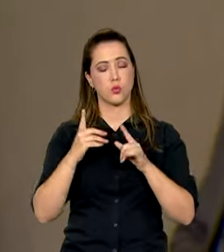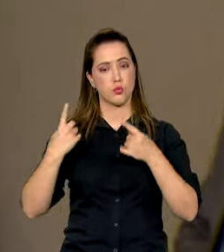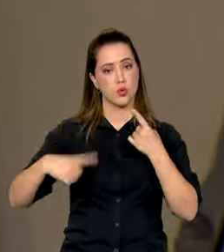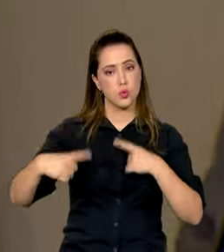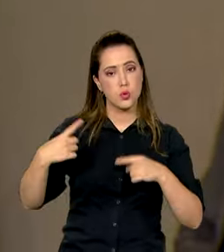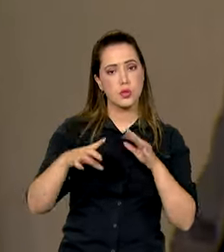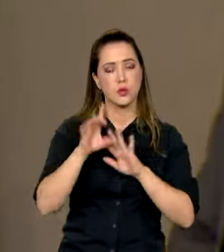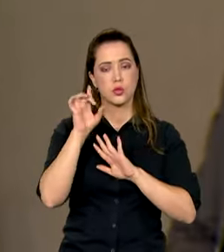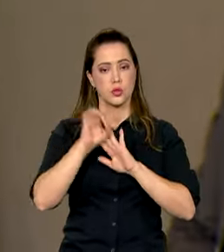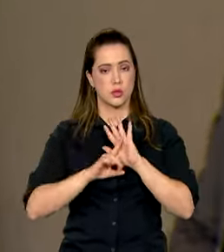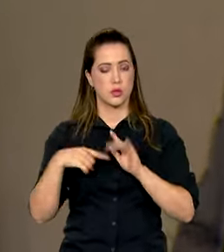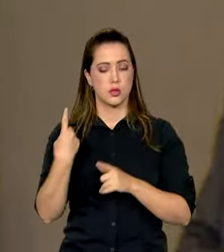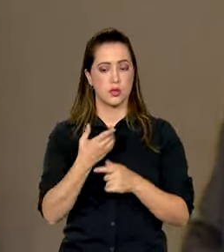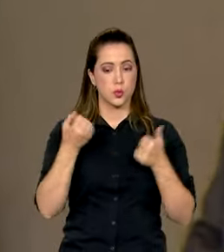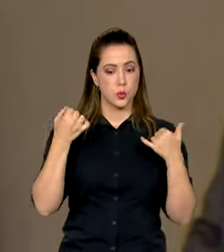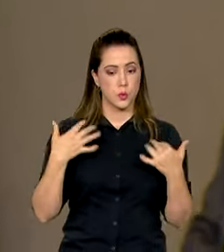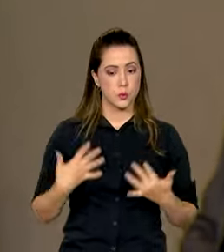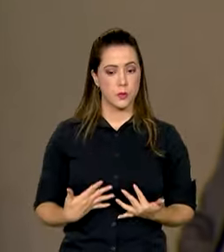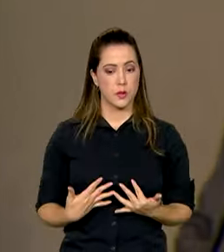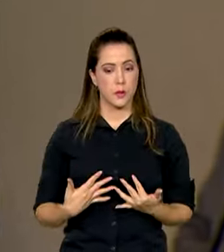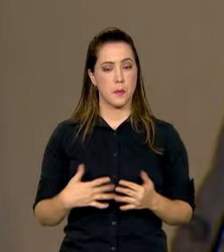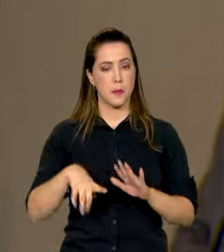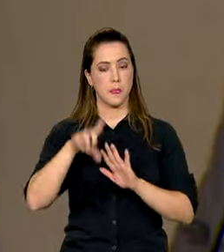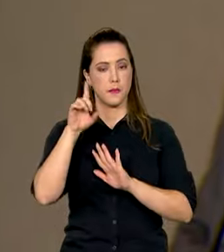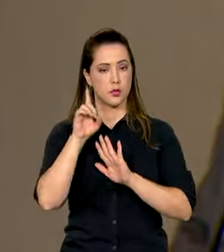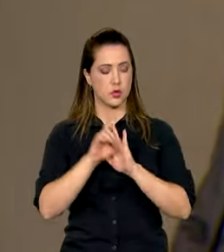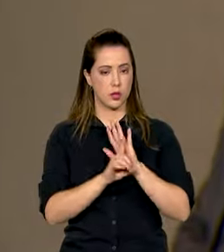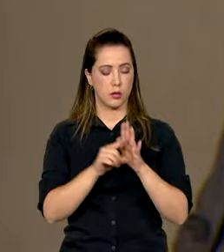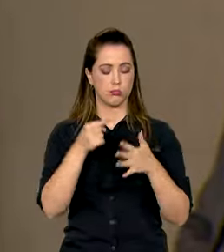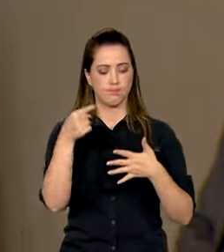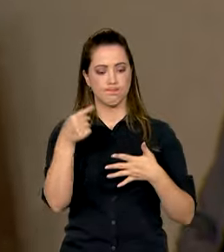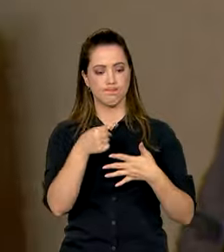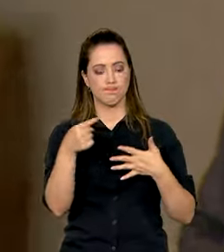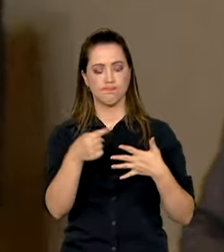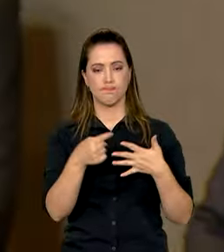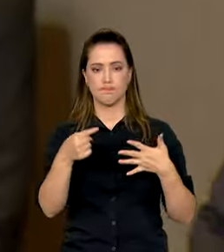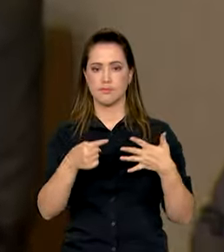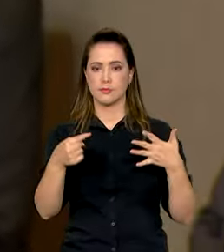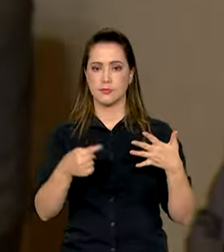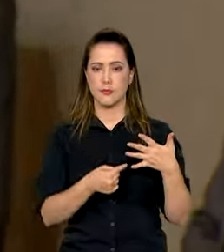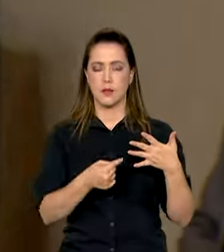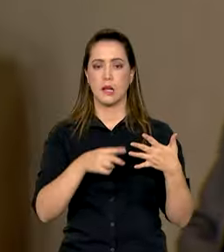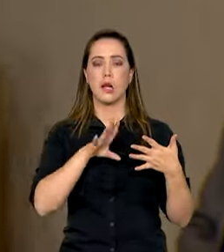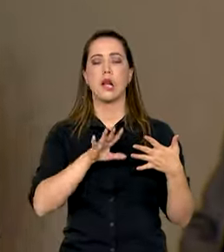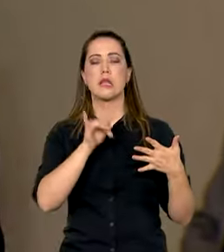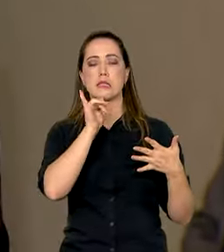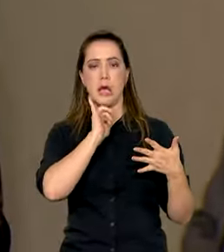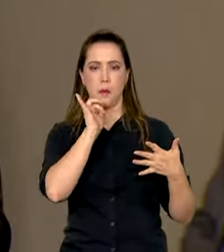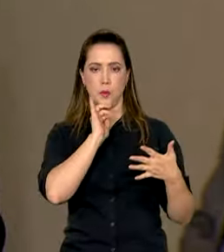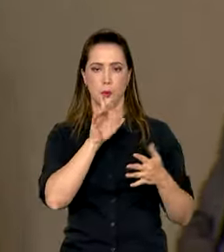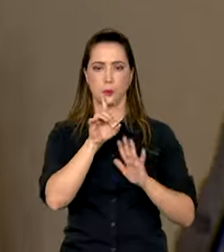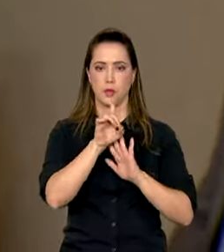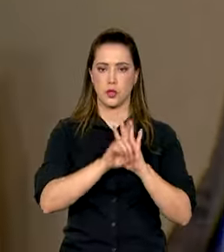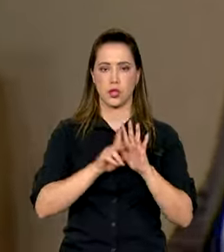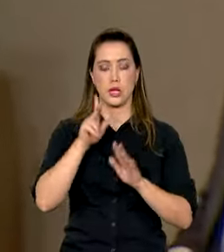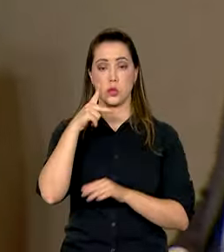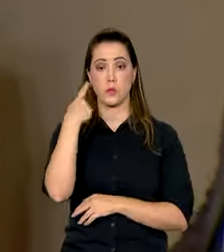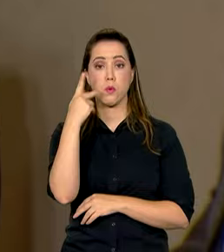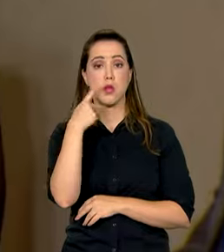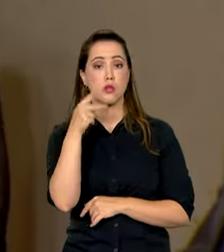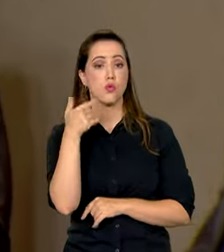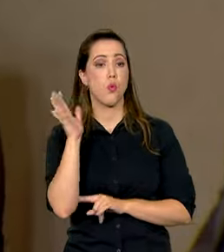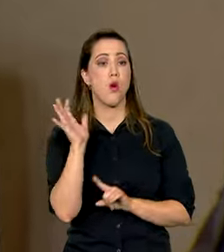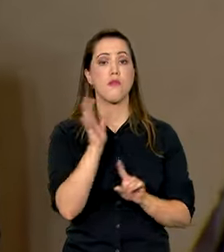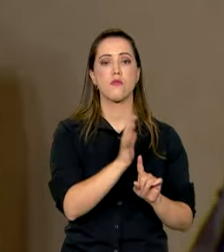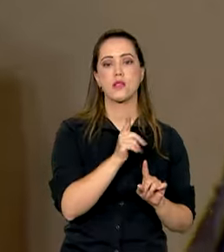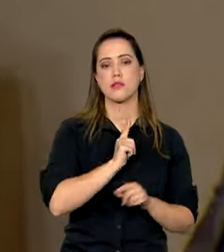sobre direitos, a gente está falando de uma série de questões relacionadas aos direitos políticos, o impacto que tudo isso